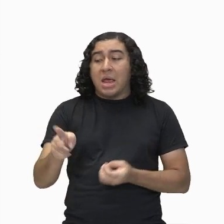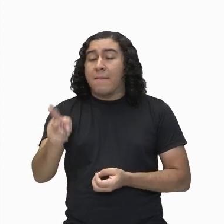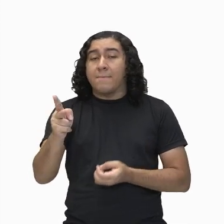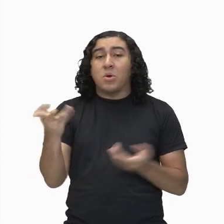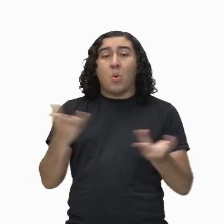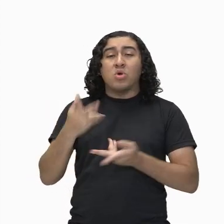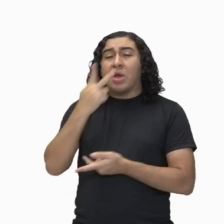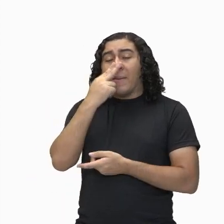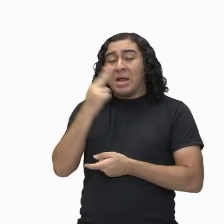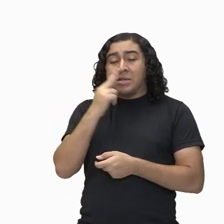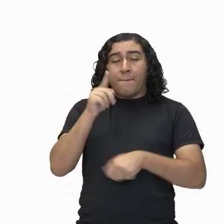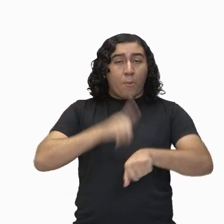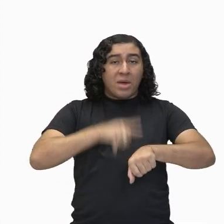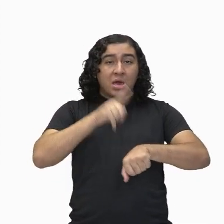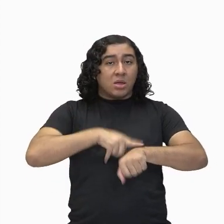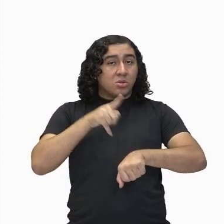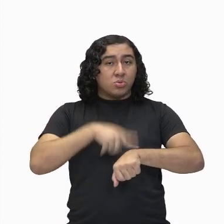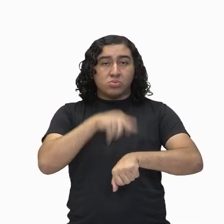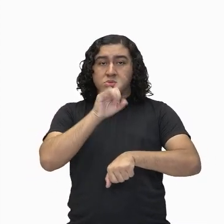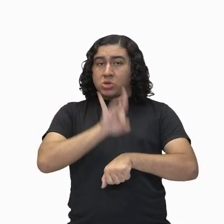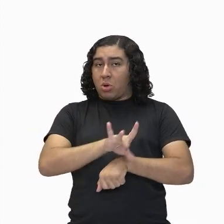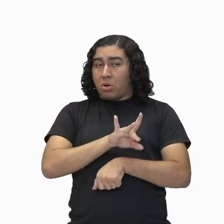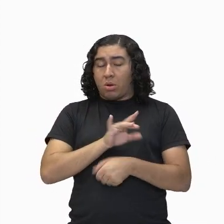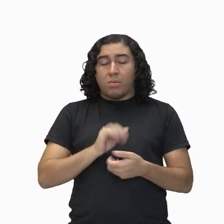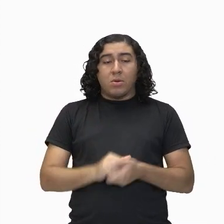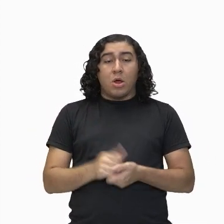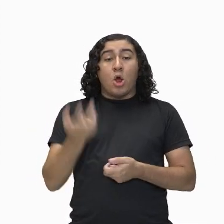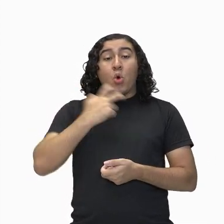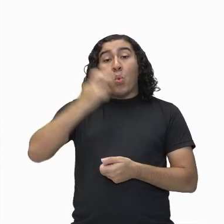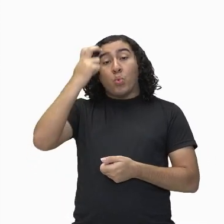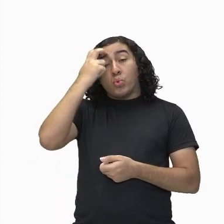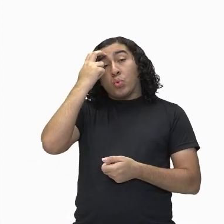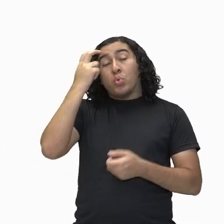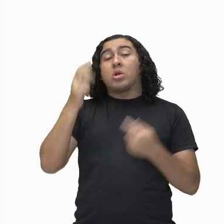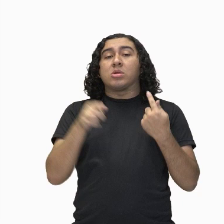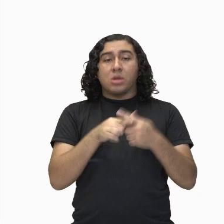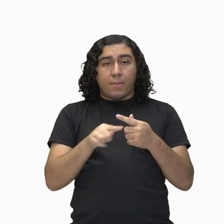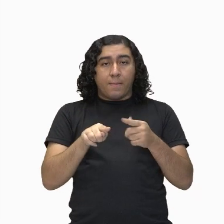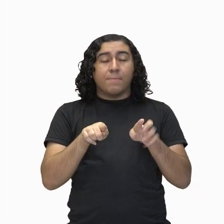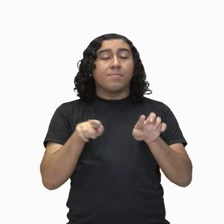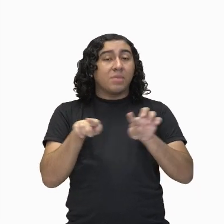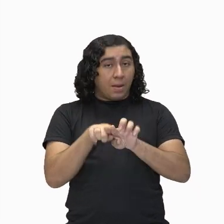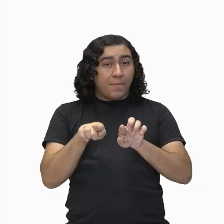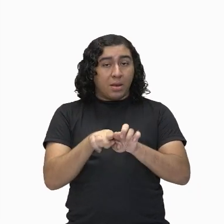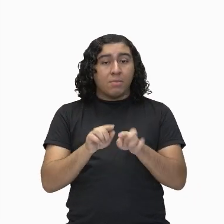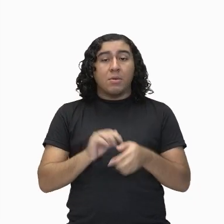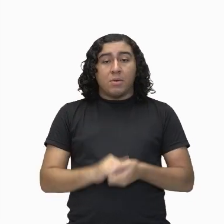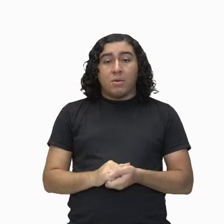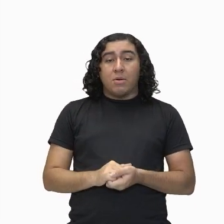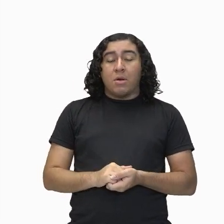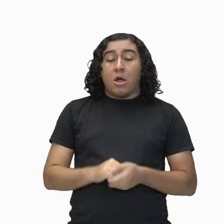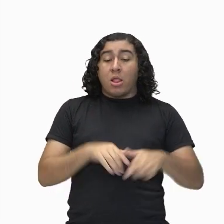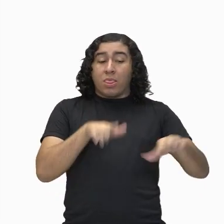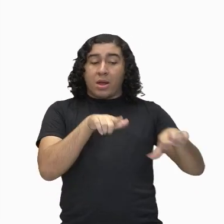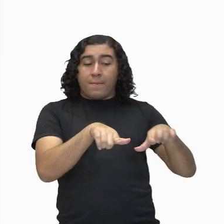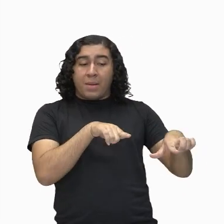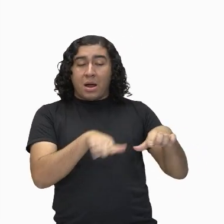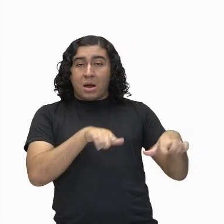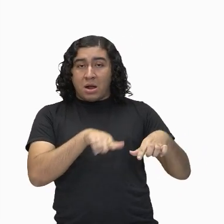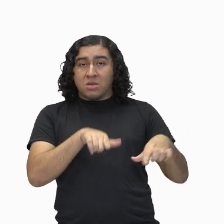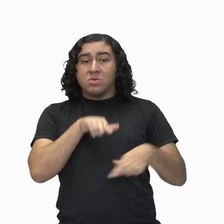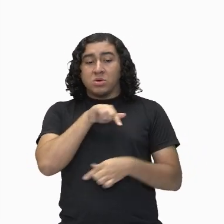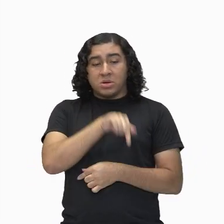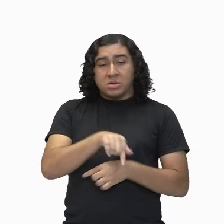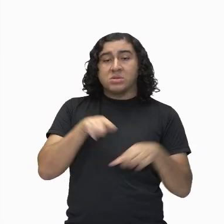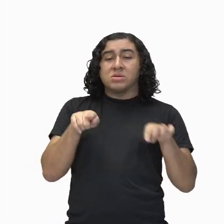né? A cultura é algo muito líquido também nesse sentido, tá? O próprio trabalho em si